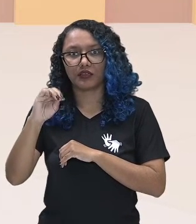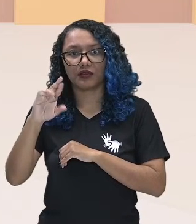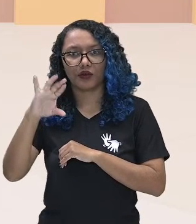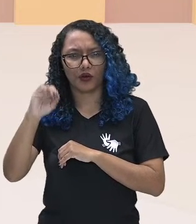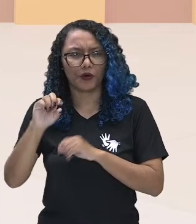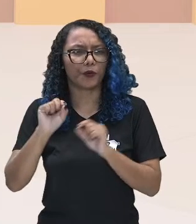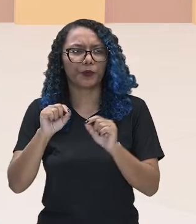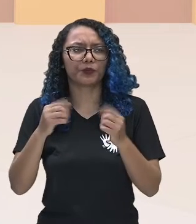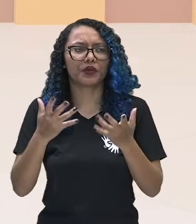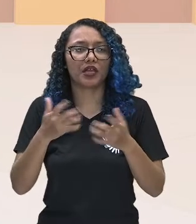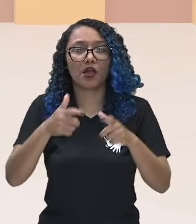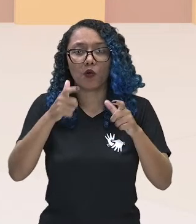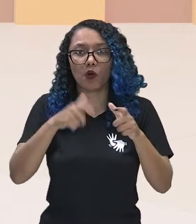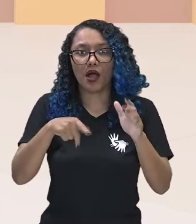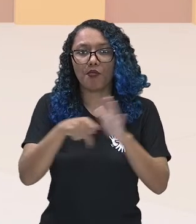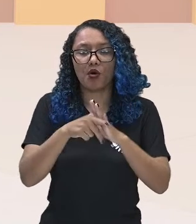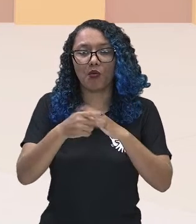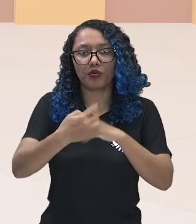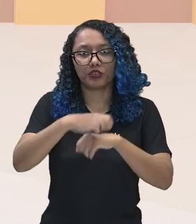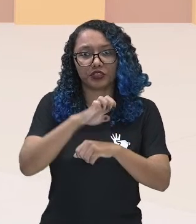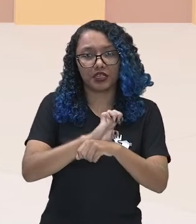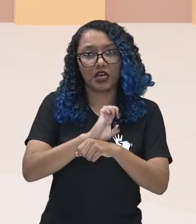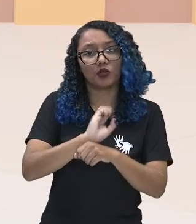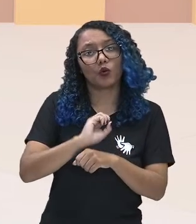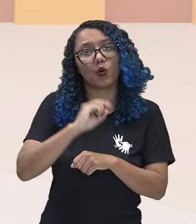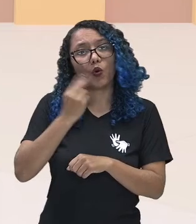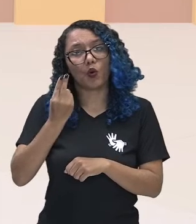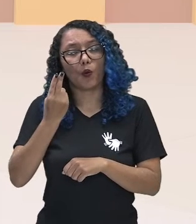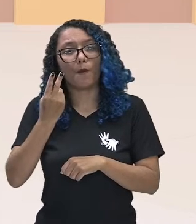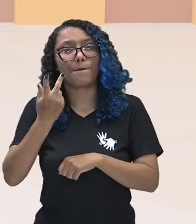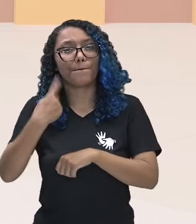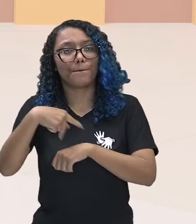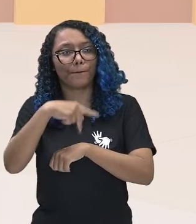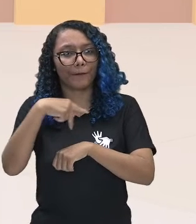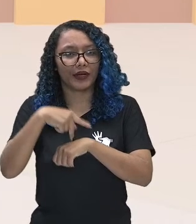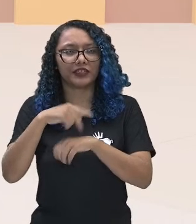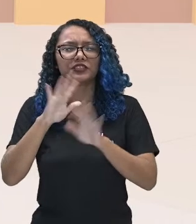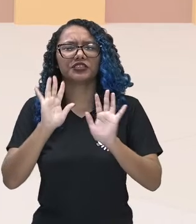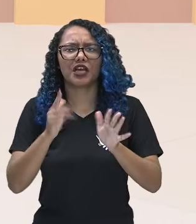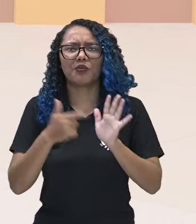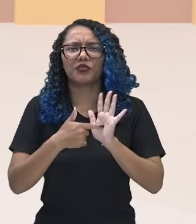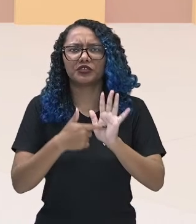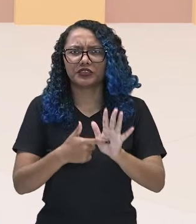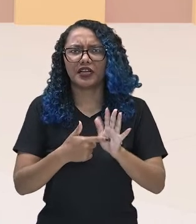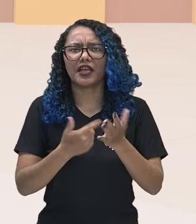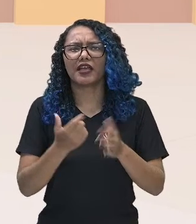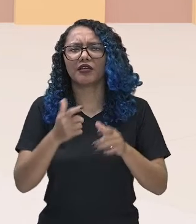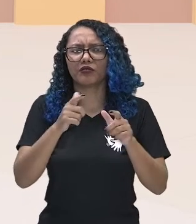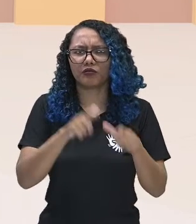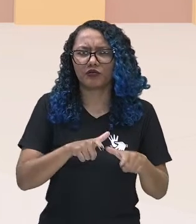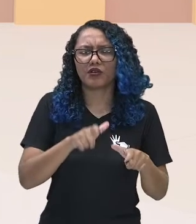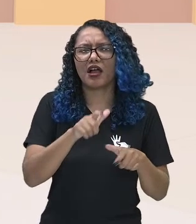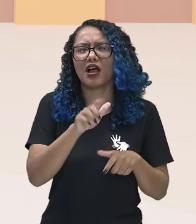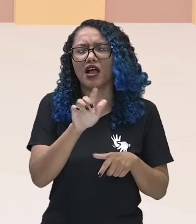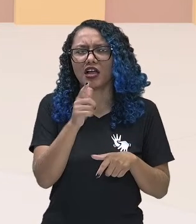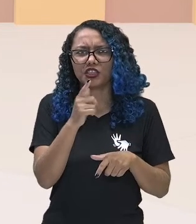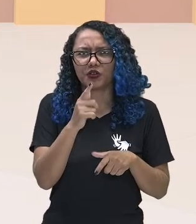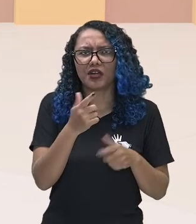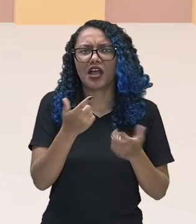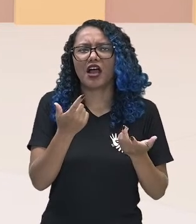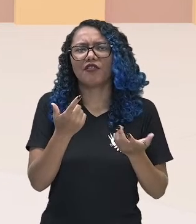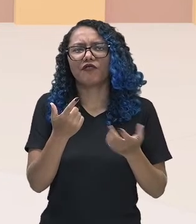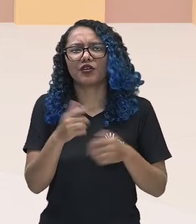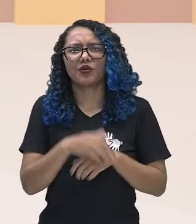um estado ou país, né? Então, a gente observou ali espaço geográfico, a gente viu paisagem, vimos o lugar e agora